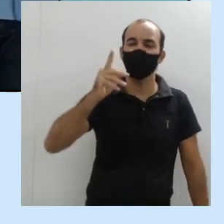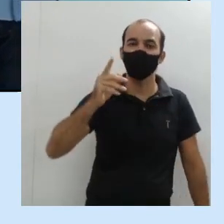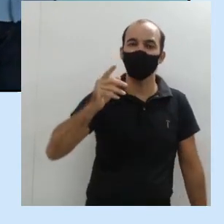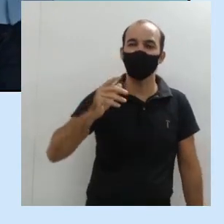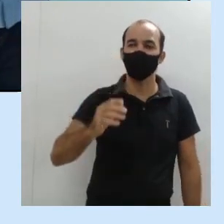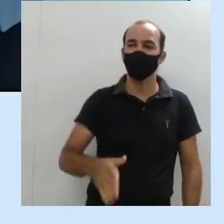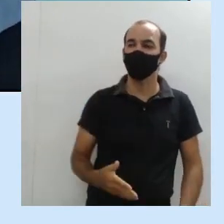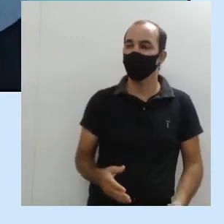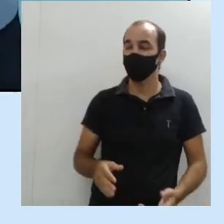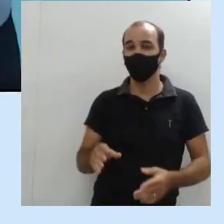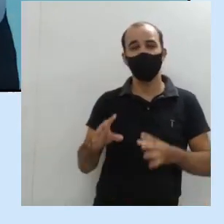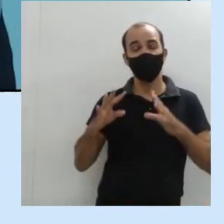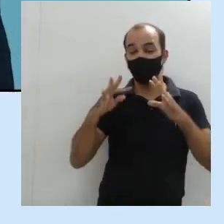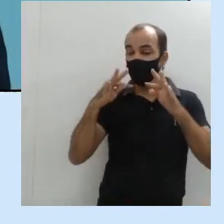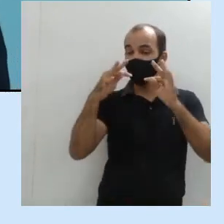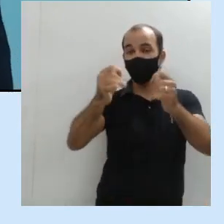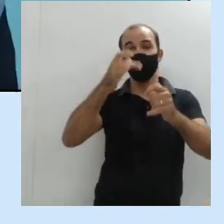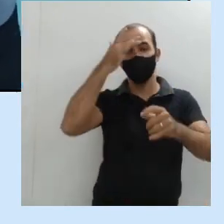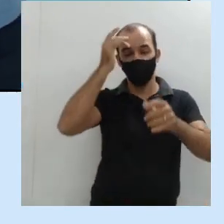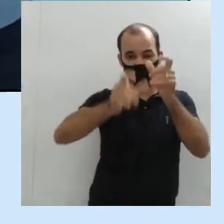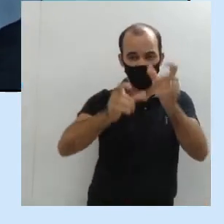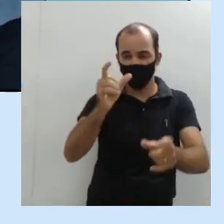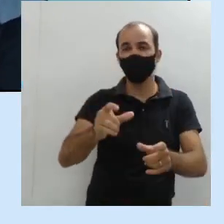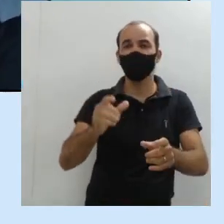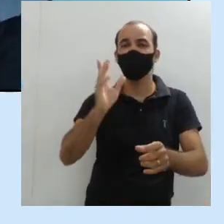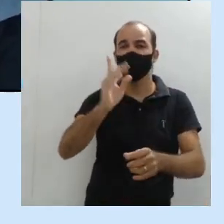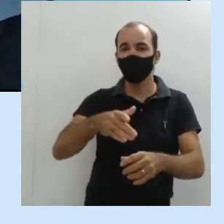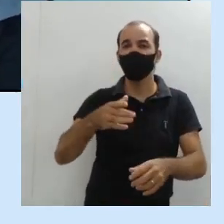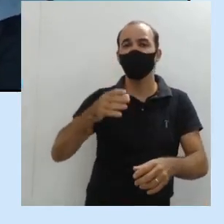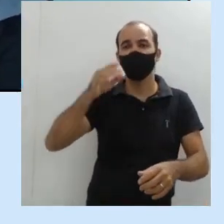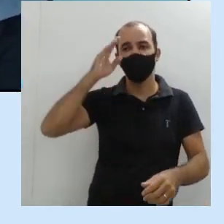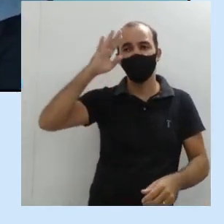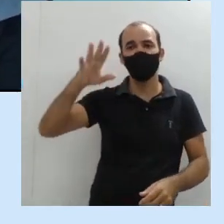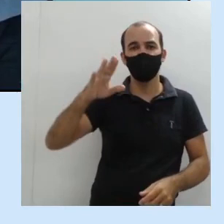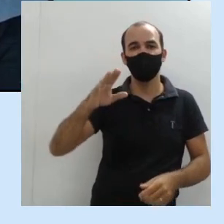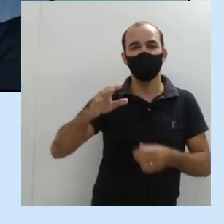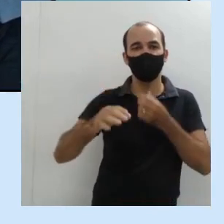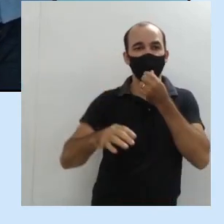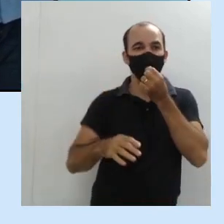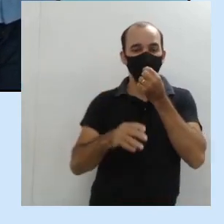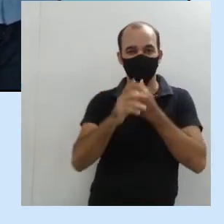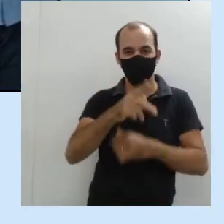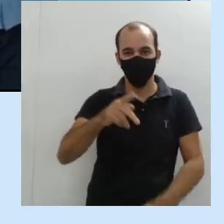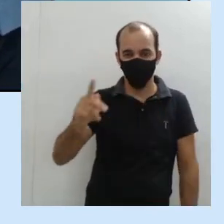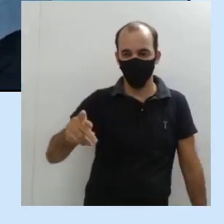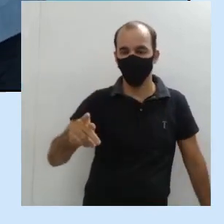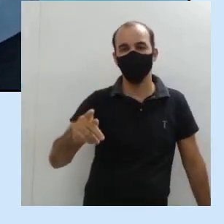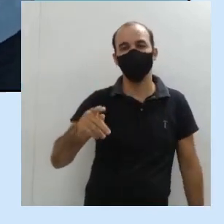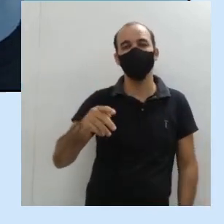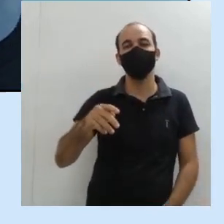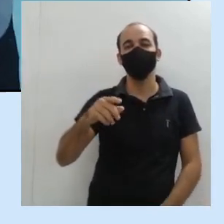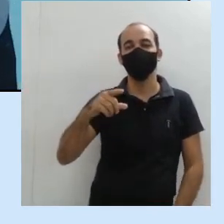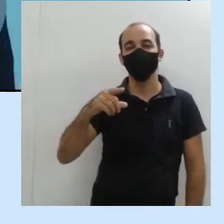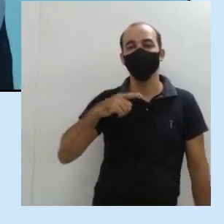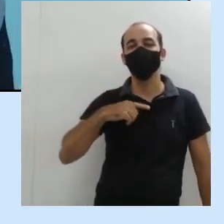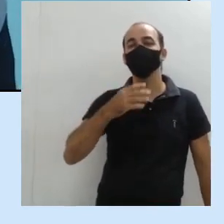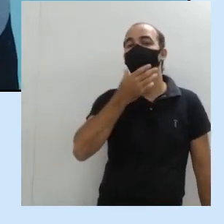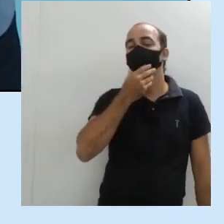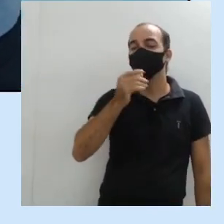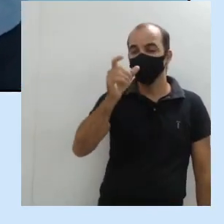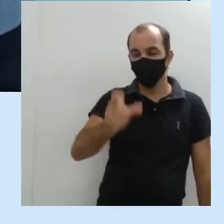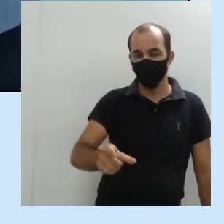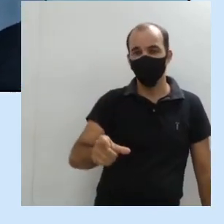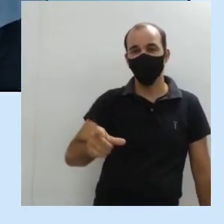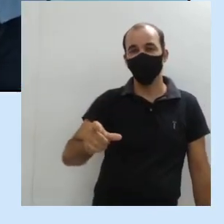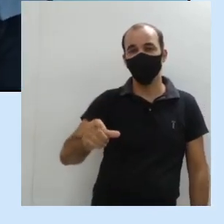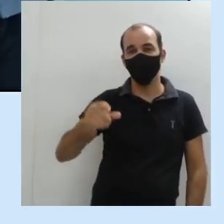nós somos filósofos? Isso me lembrou uma frase de Kant, que ele dizia o seguinte, que mais importante do que o entendimento a